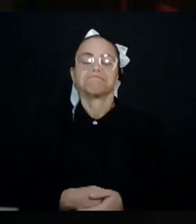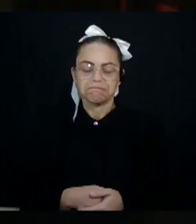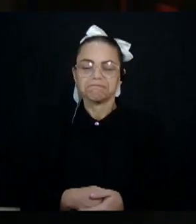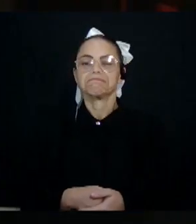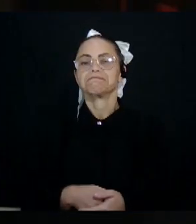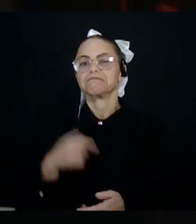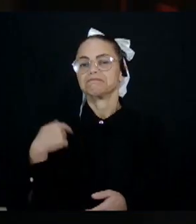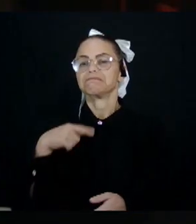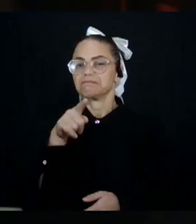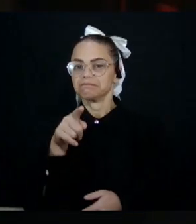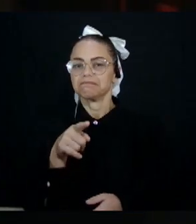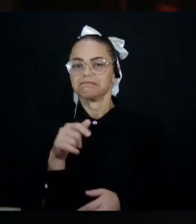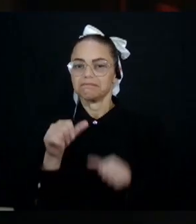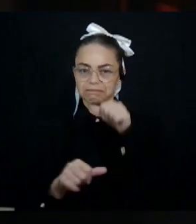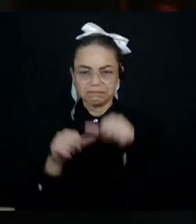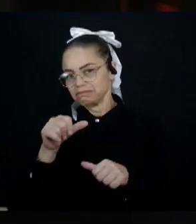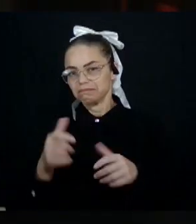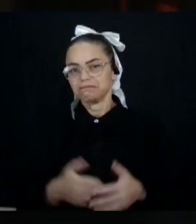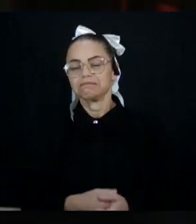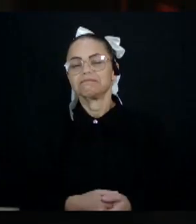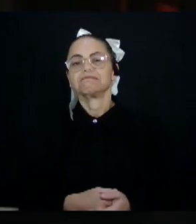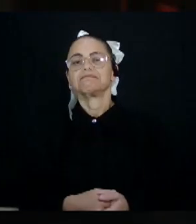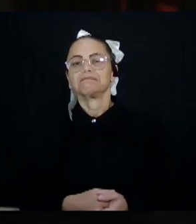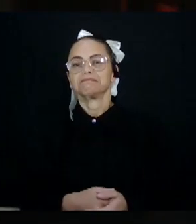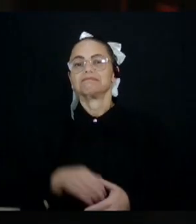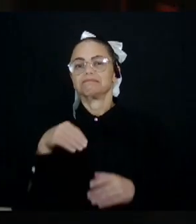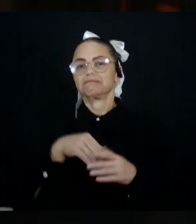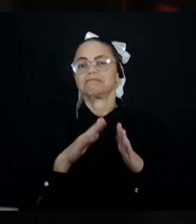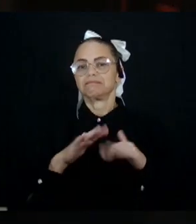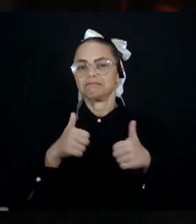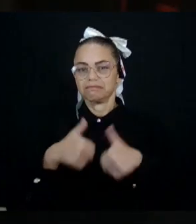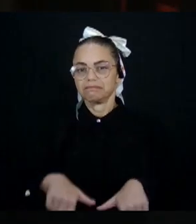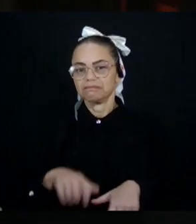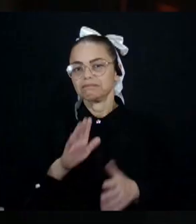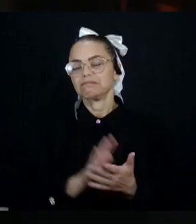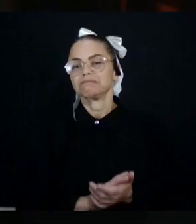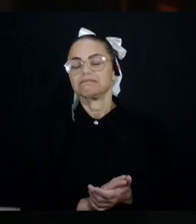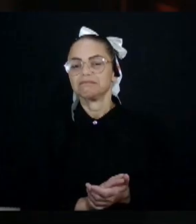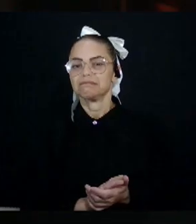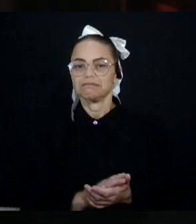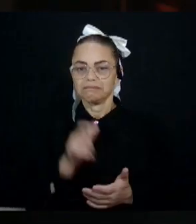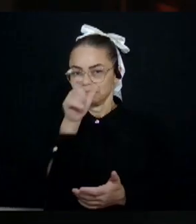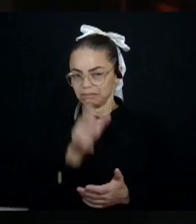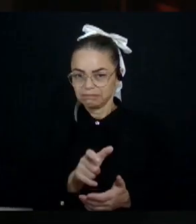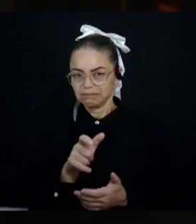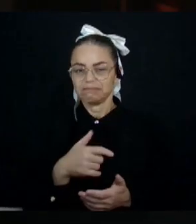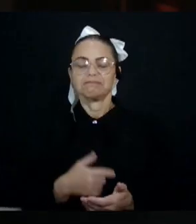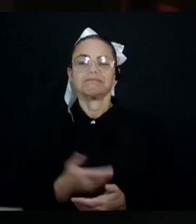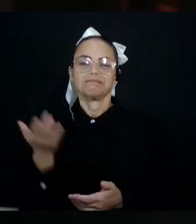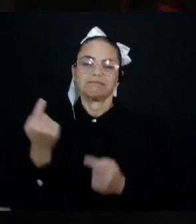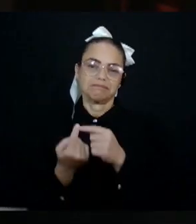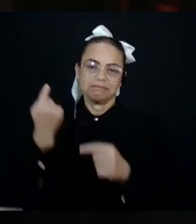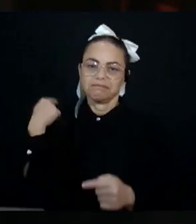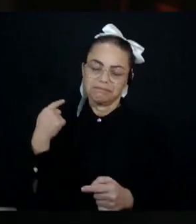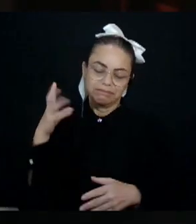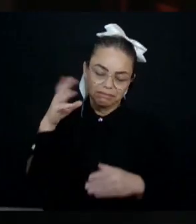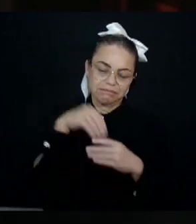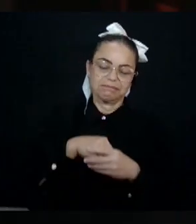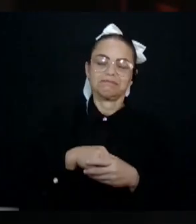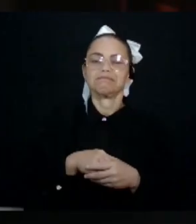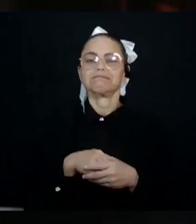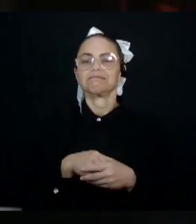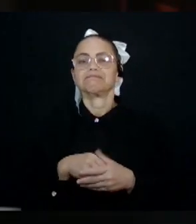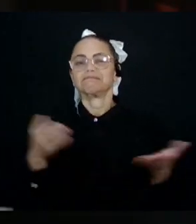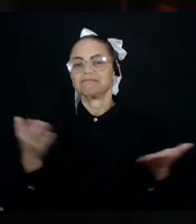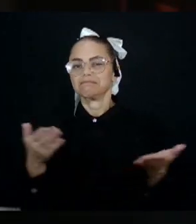você se tornou nela fica, e de repente que tal pegar aquela pessoa que você era lá na viagem, trazer um pouquinho para o aqui e o